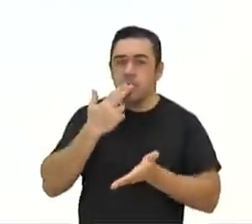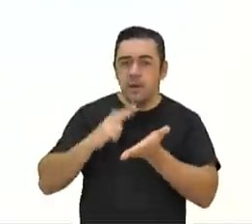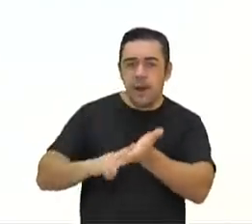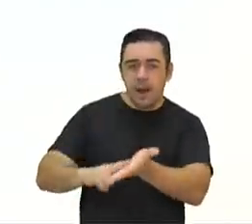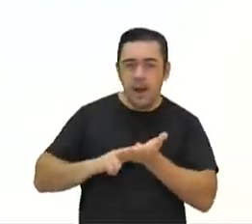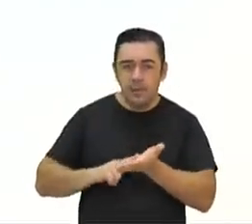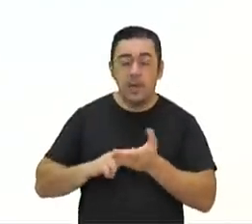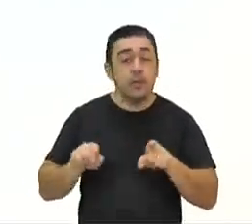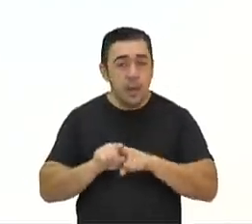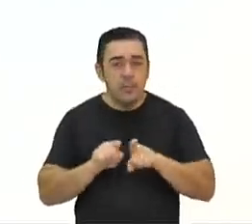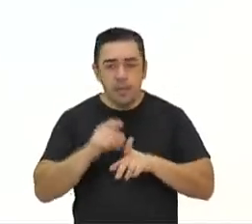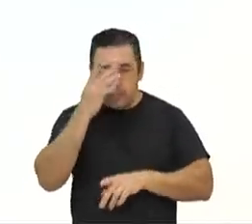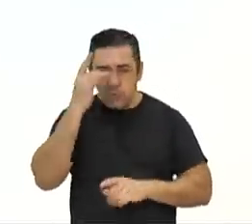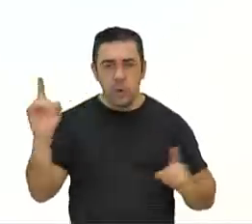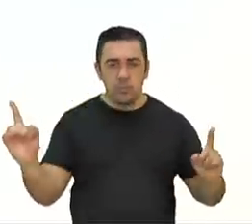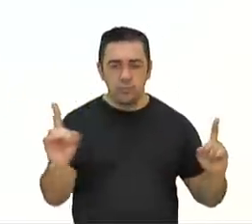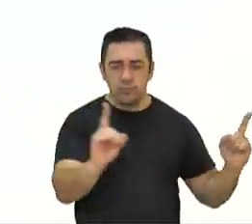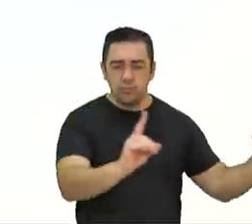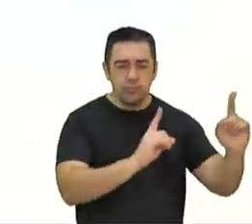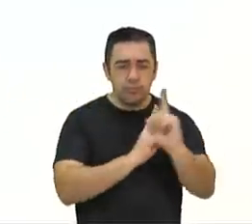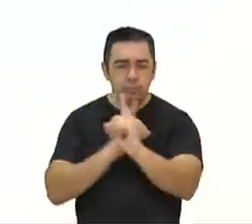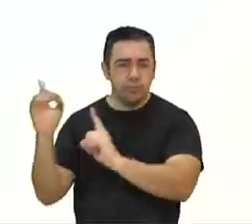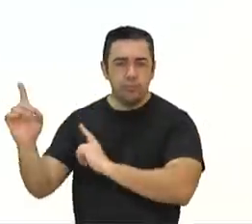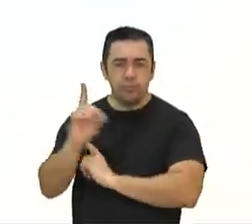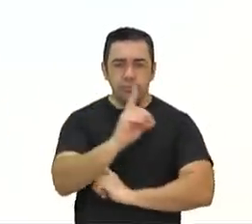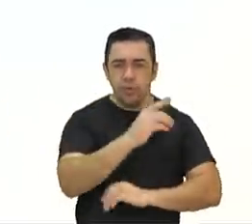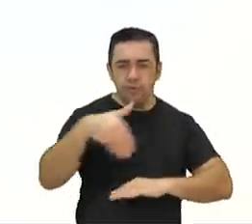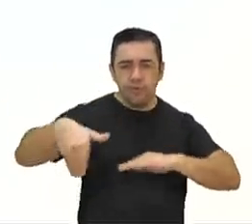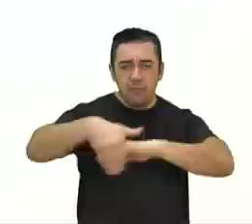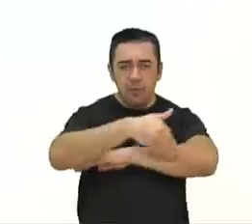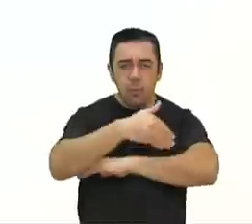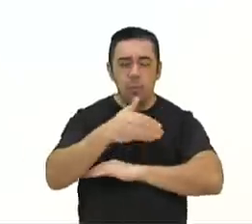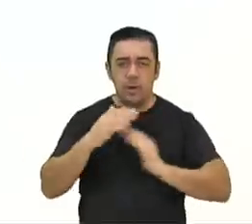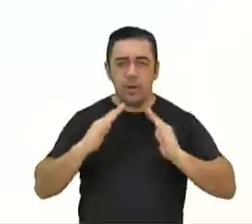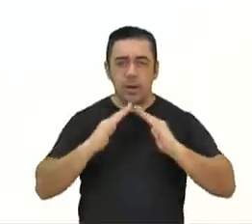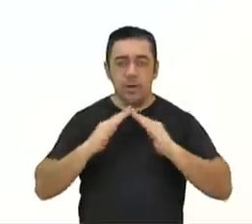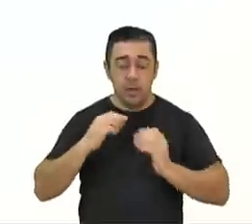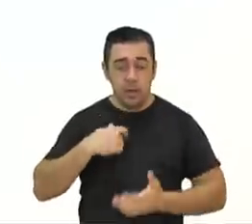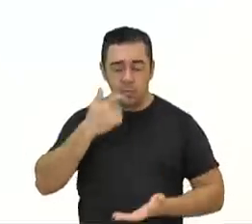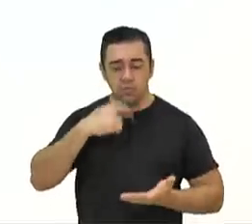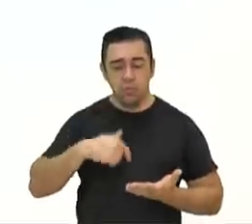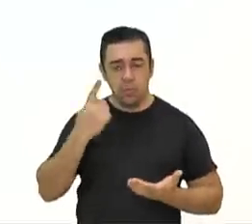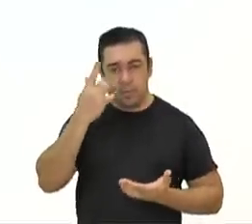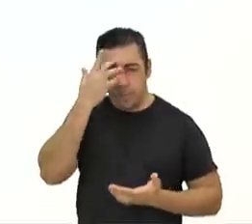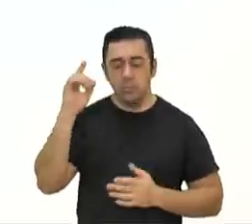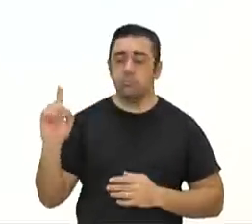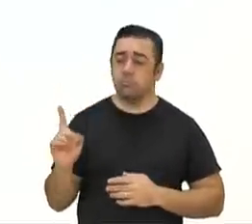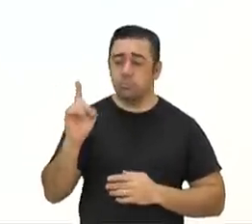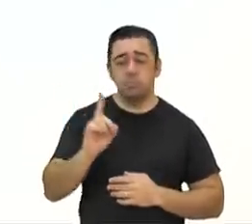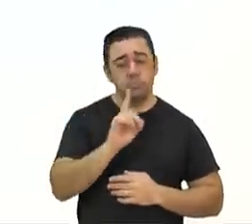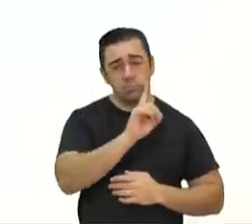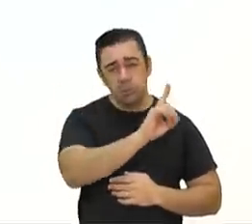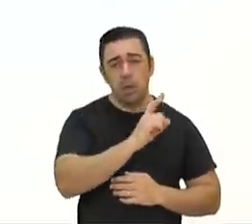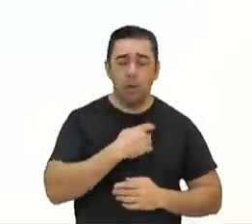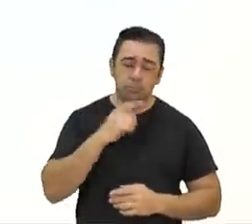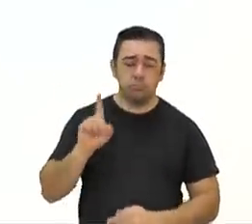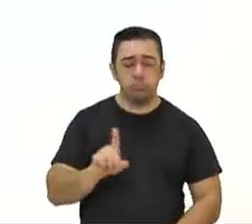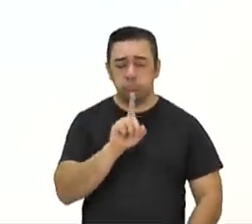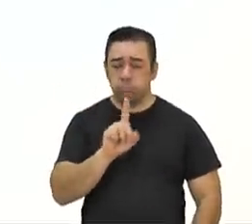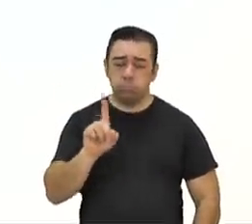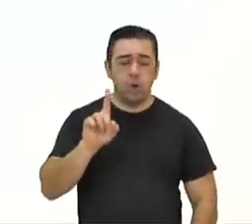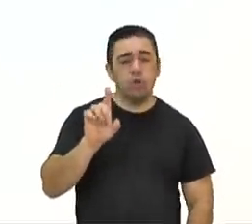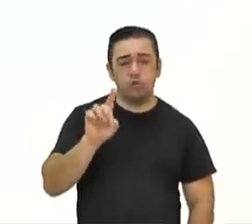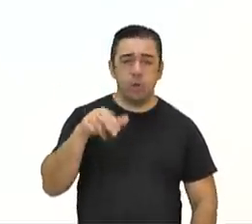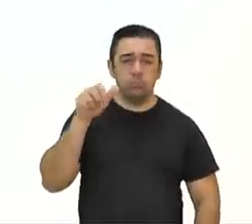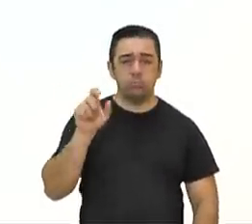os transeuntes em geral e para o pessoal que caminha. Sou uma dessas pessoas. Mas não caminho apenas por uma questão de